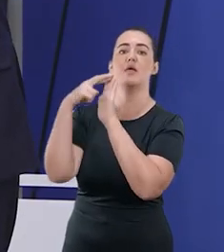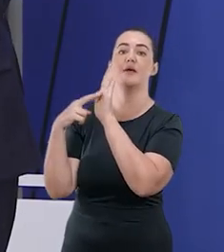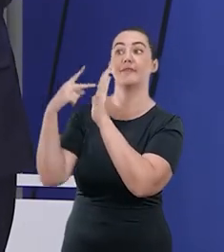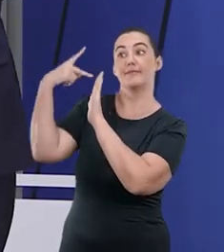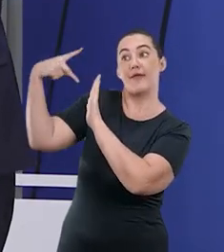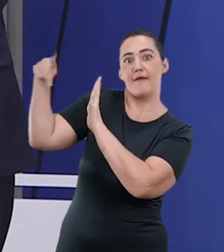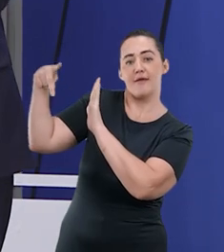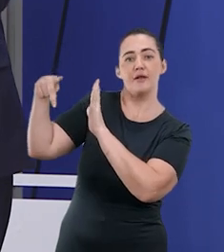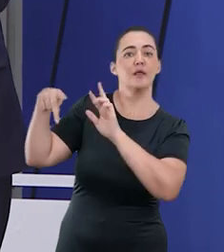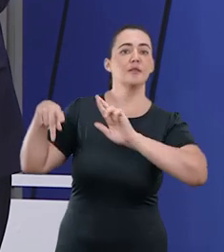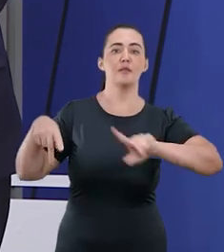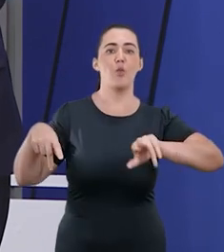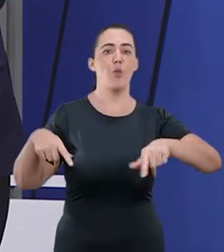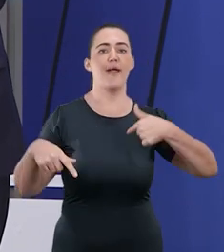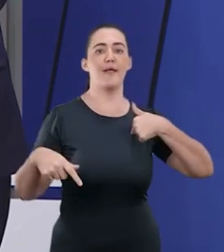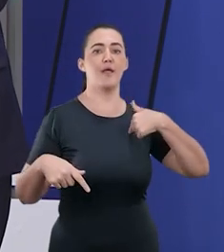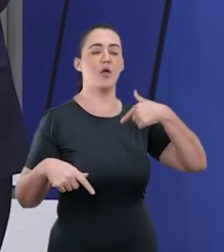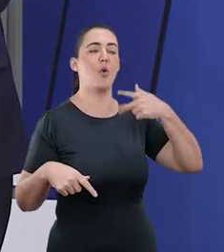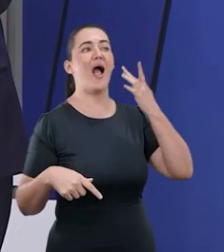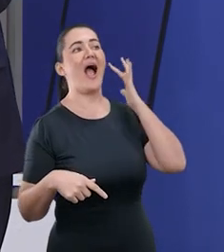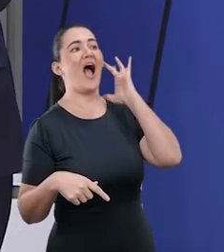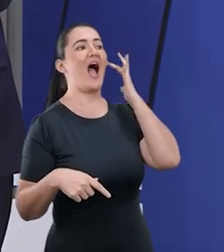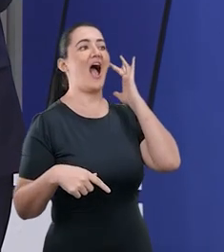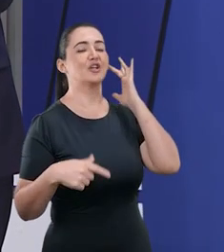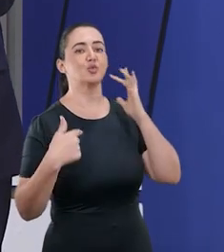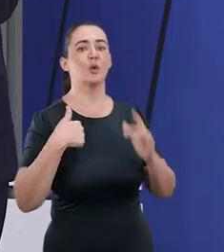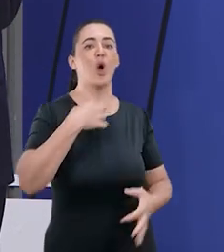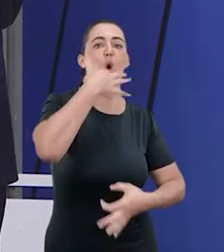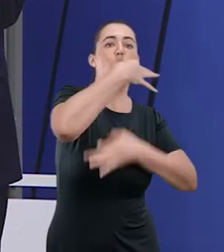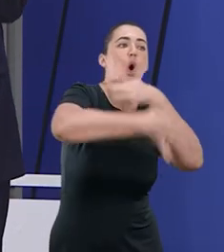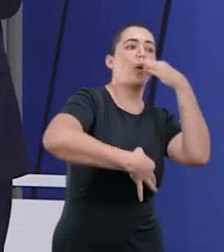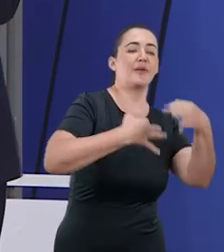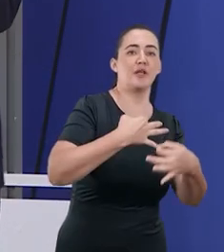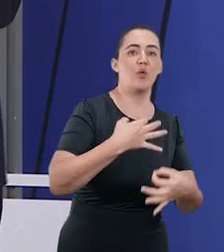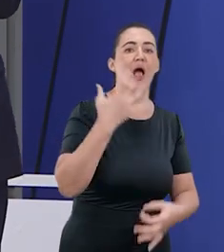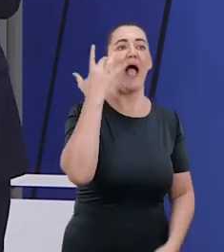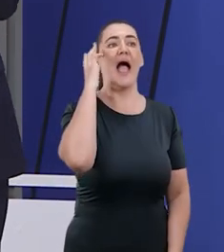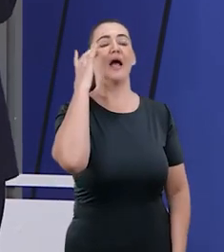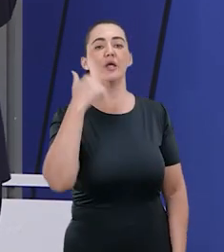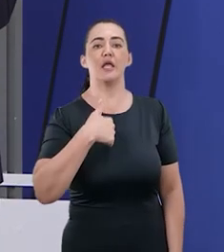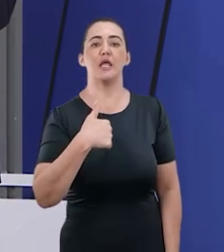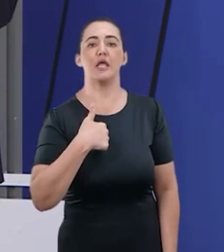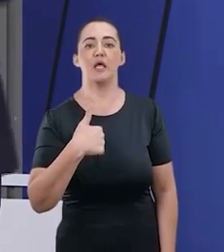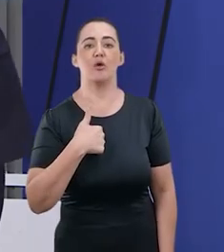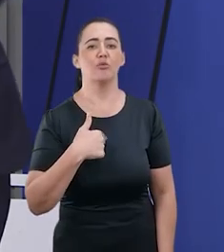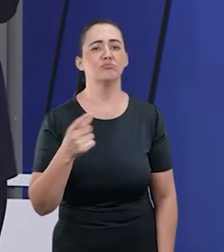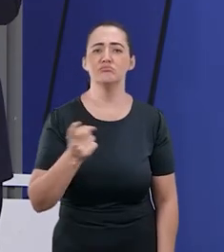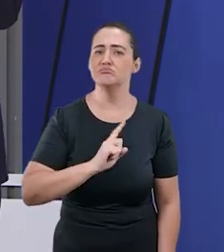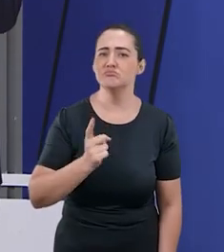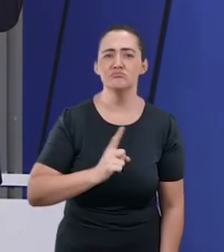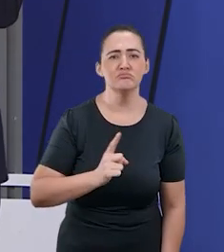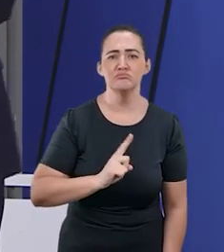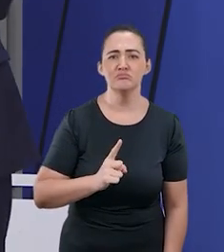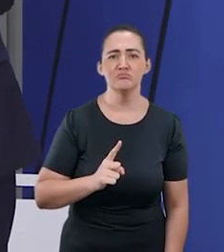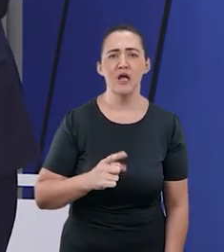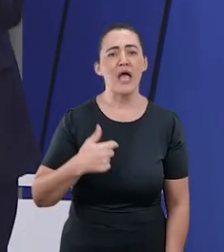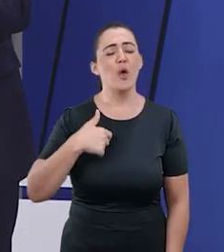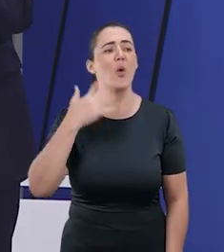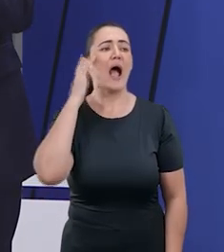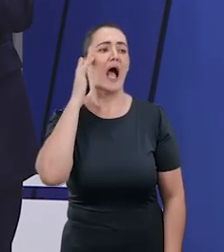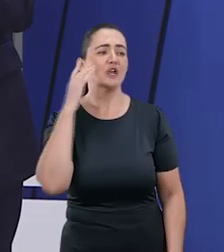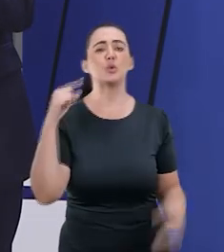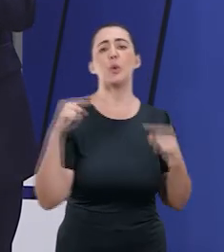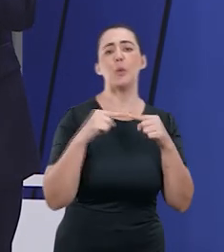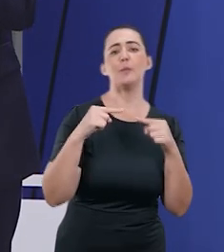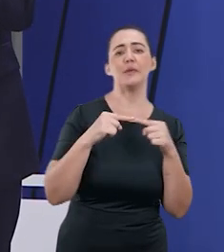livro sagrado de Deus. Não naquilo que eu acho, não naquilo que eu penso, não naquilo que eu gostaria, não naquilo que eu acho ou naquilo que faz mais